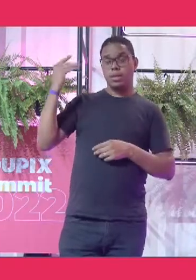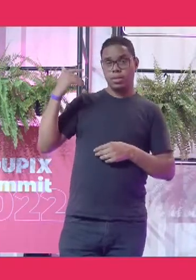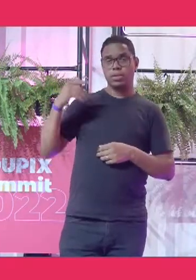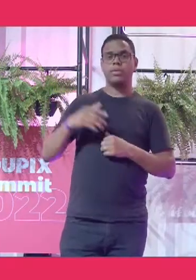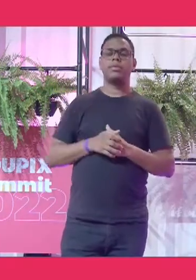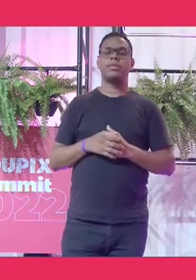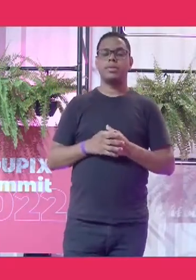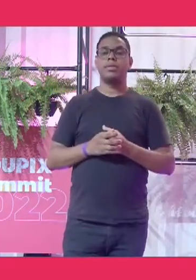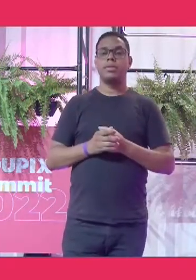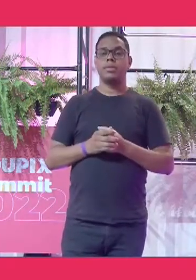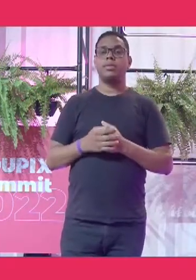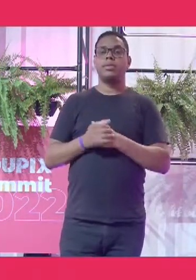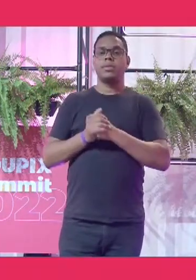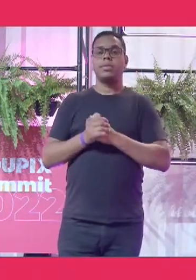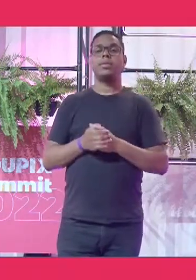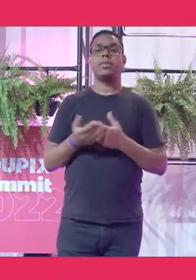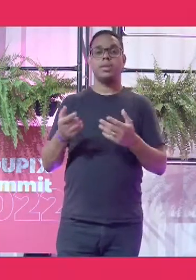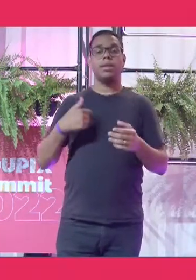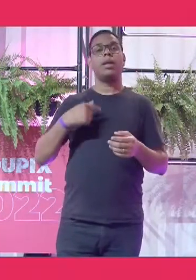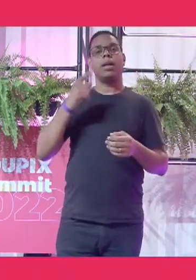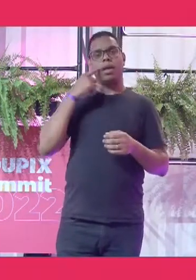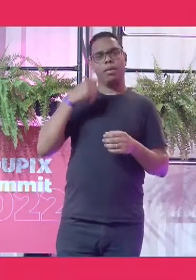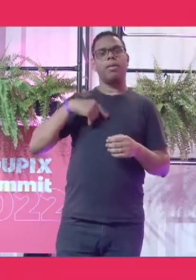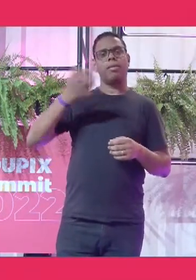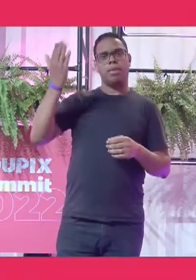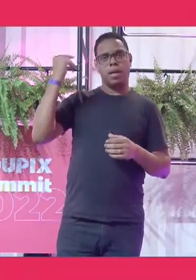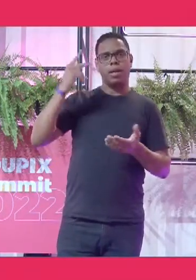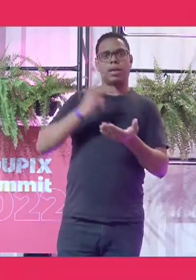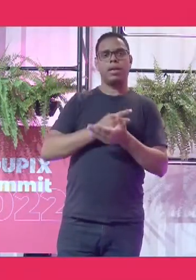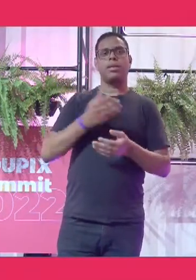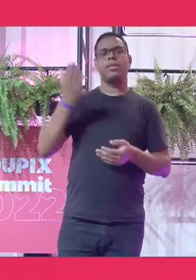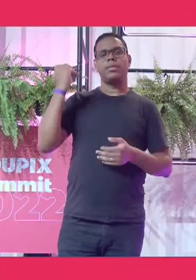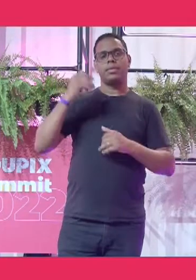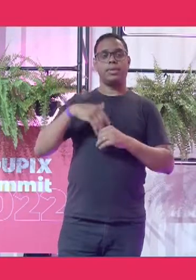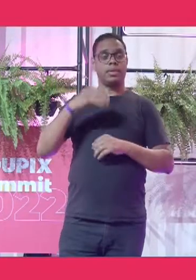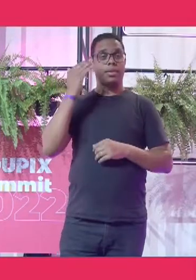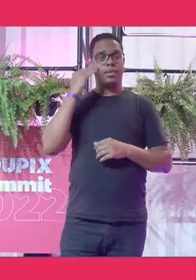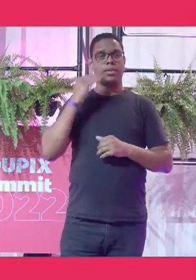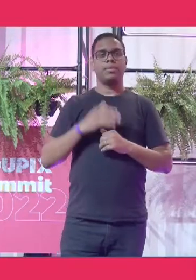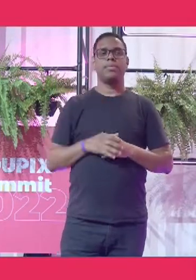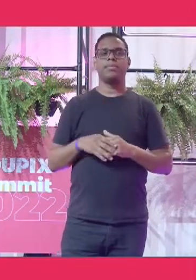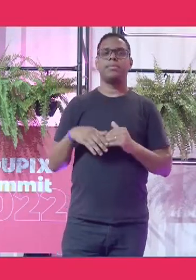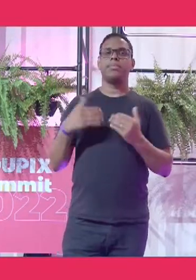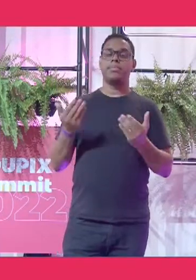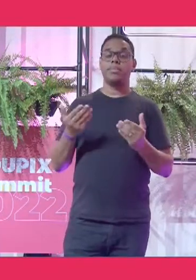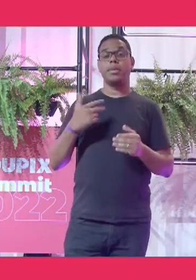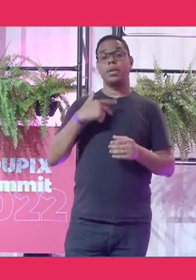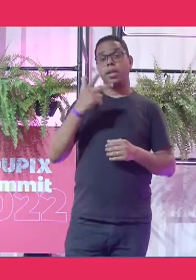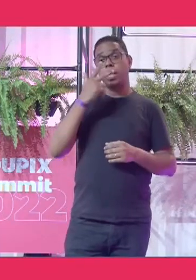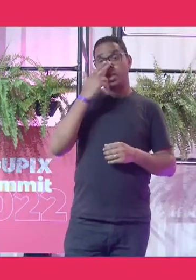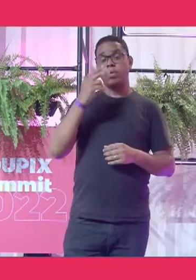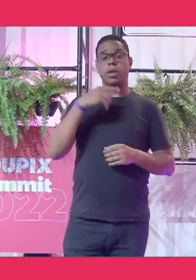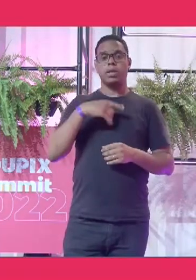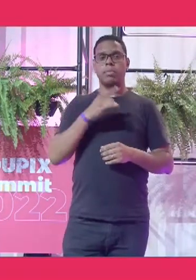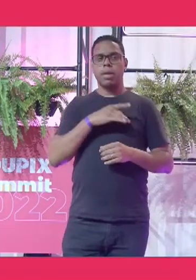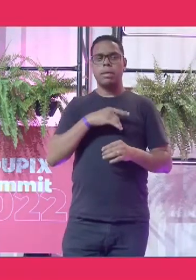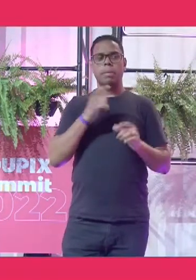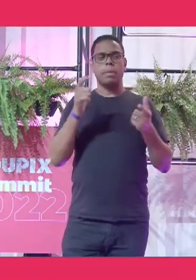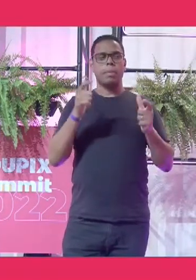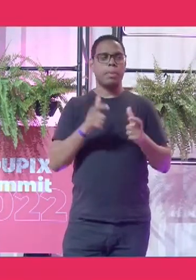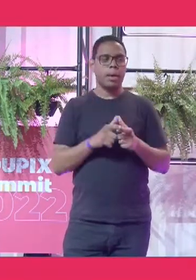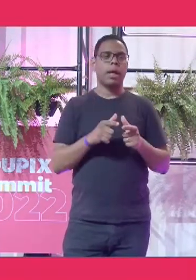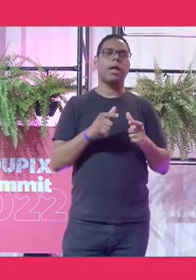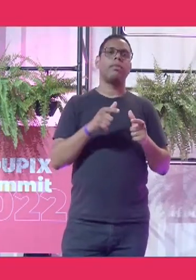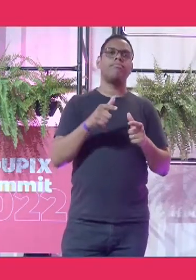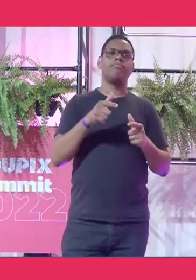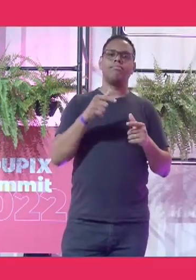entendeu? Fala, é fã ou é hater? É fã ou hater? Tipo assim... Entendeu? Então, eu acho que o medo de perder relevância no meio de tudo